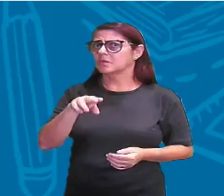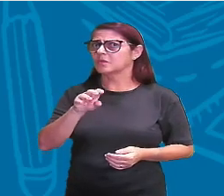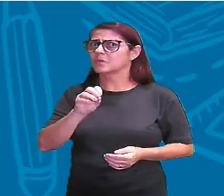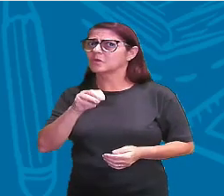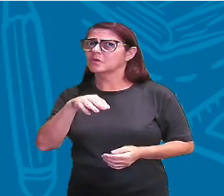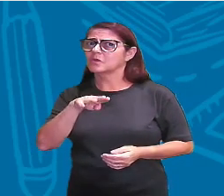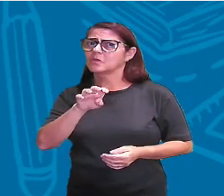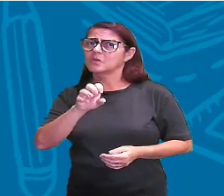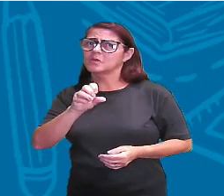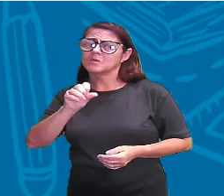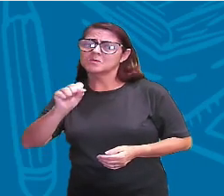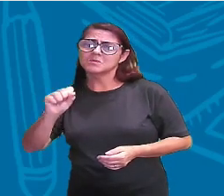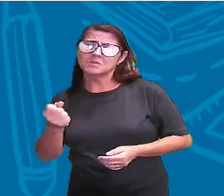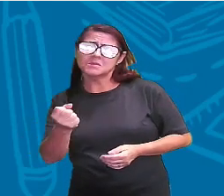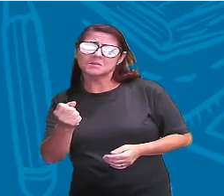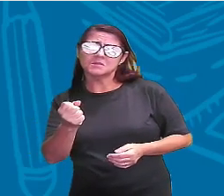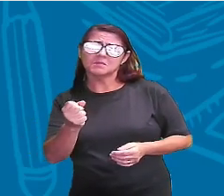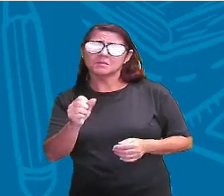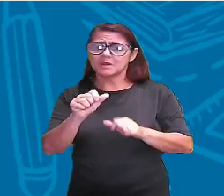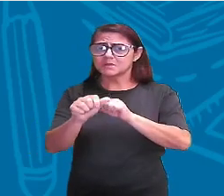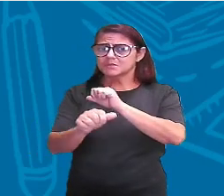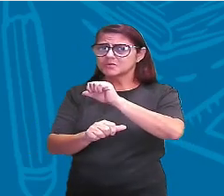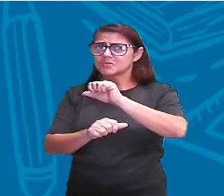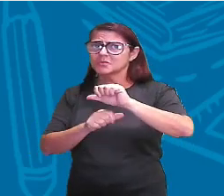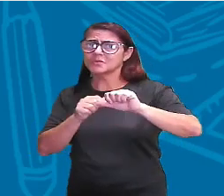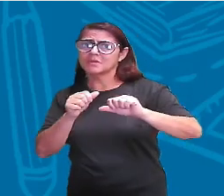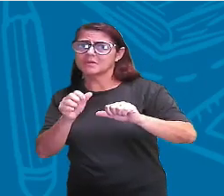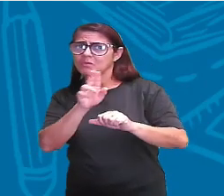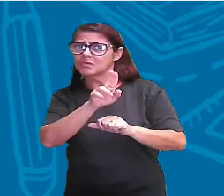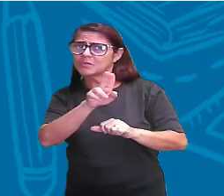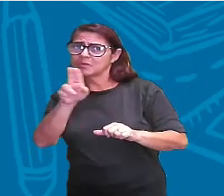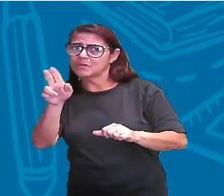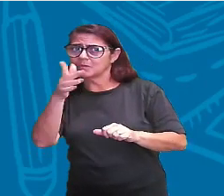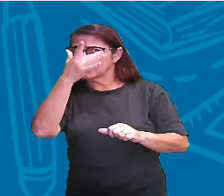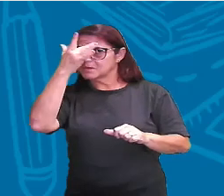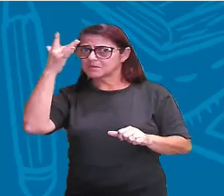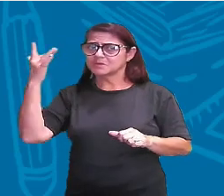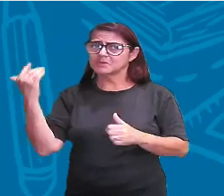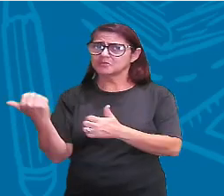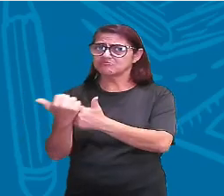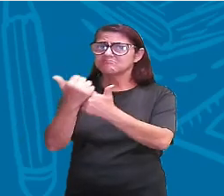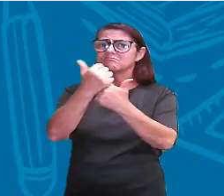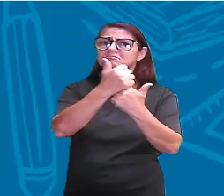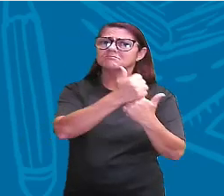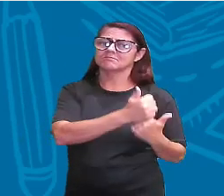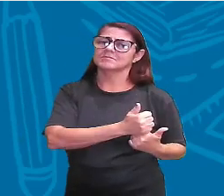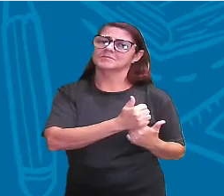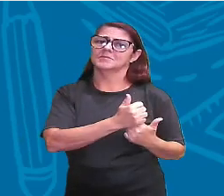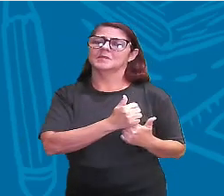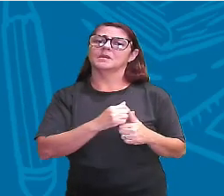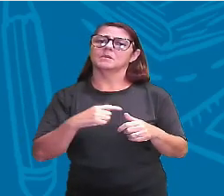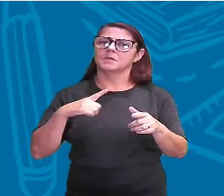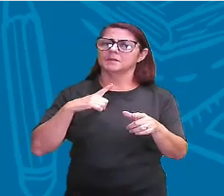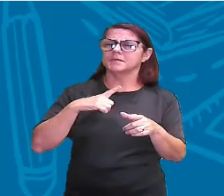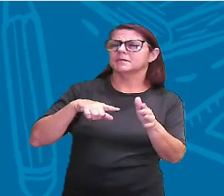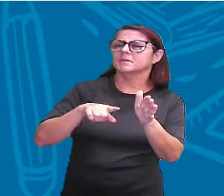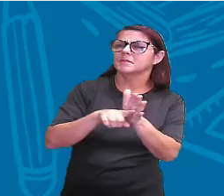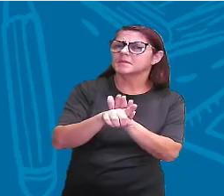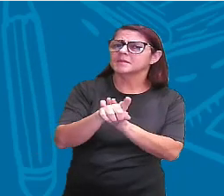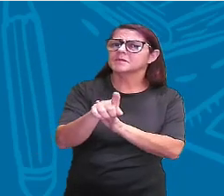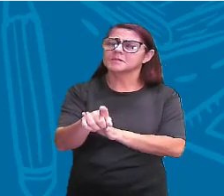gente utiliza para substituir os nomes das pessoas. E nós temos também os pronomes interrogativos, que